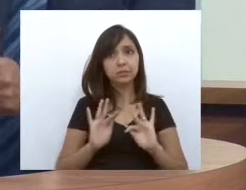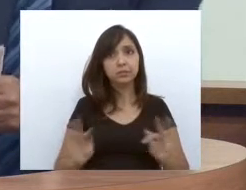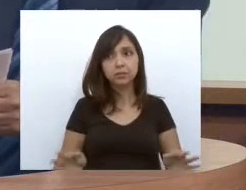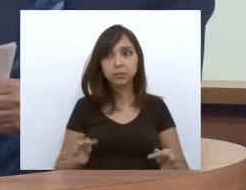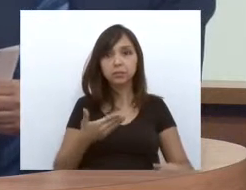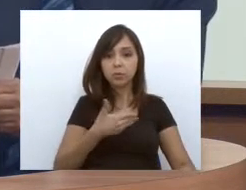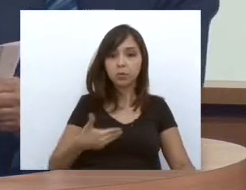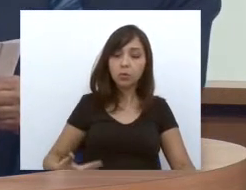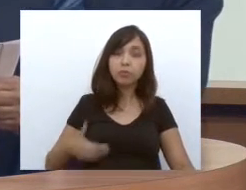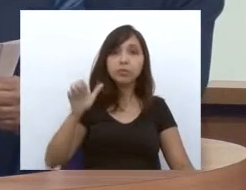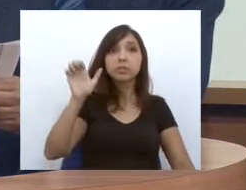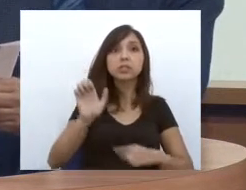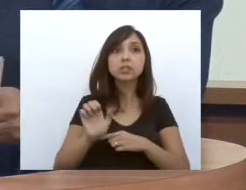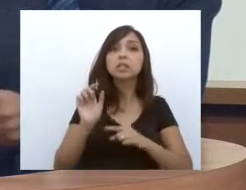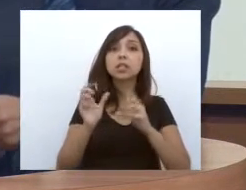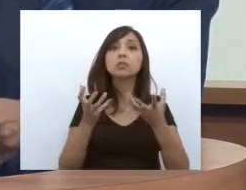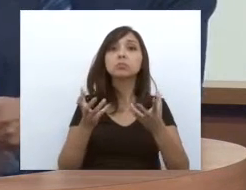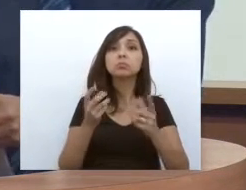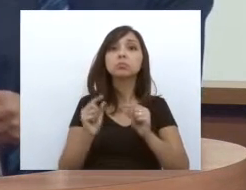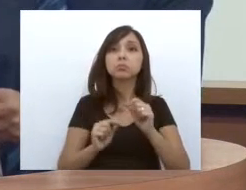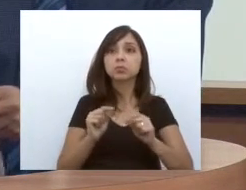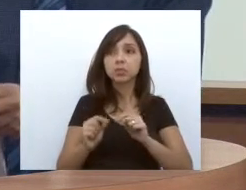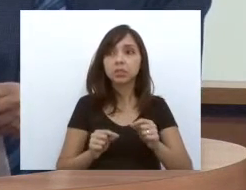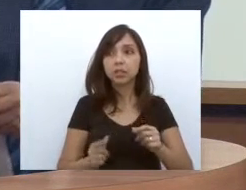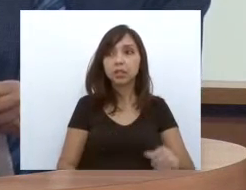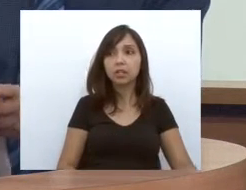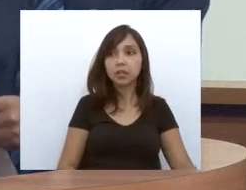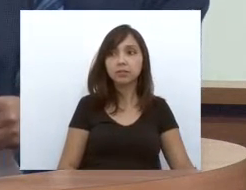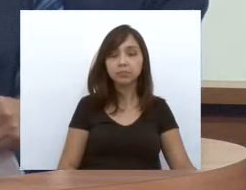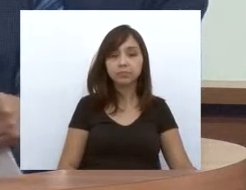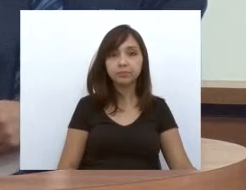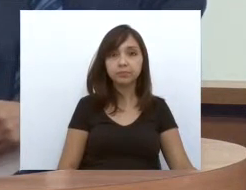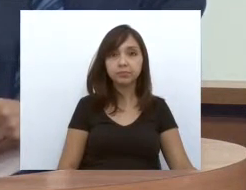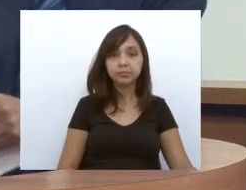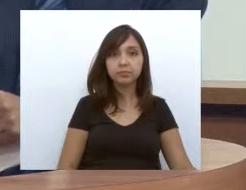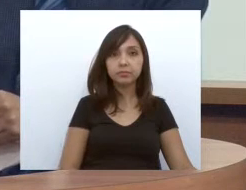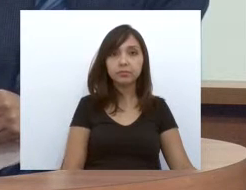que o governo do estado quer. Posso falar isso daí com convicção.